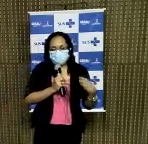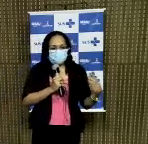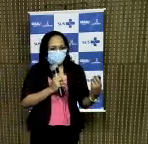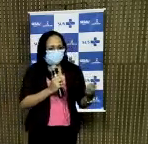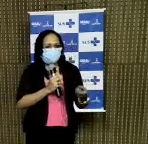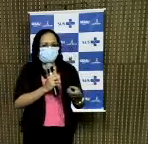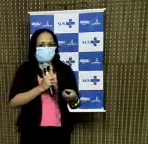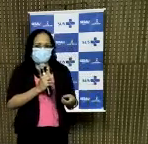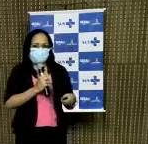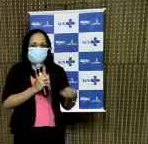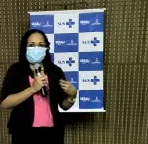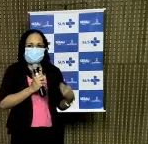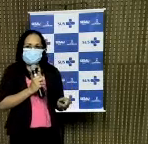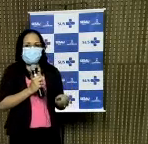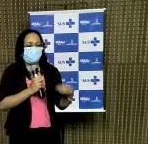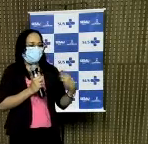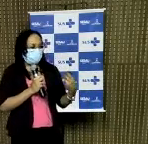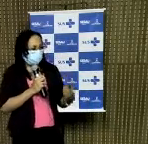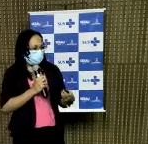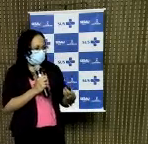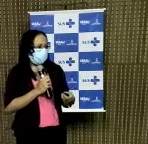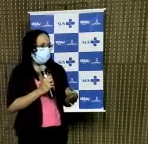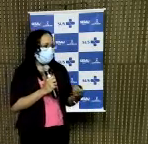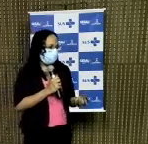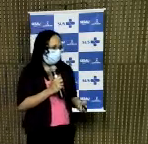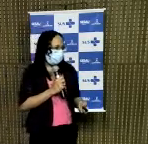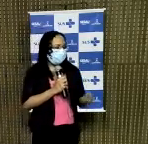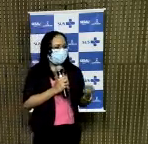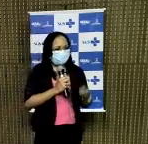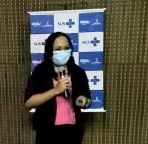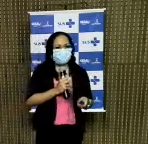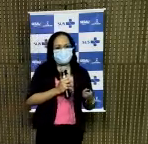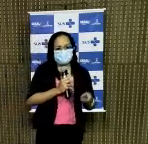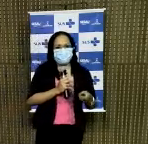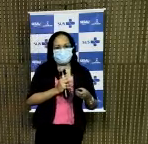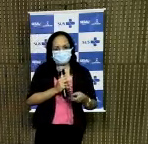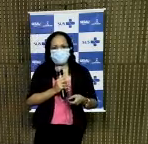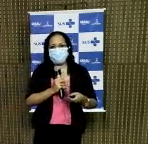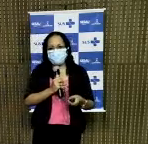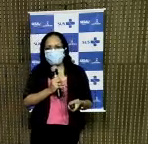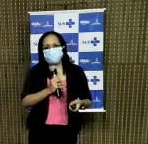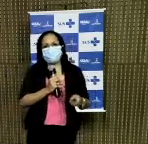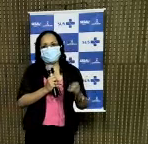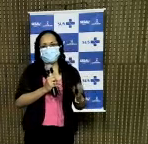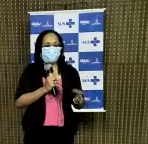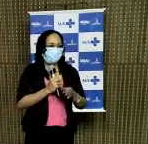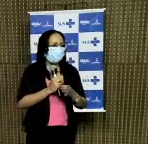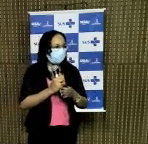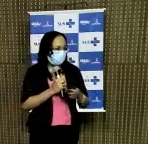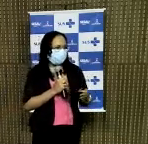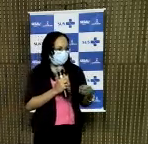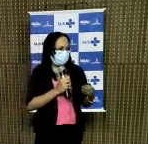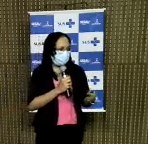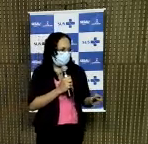mas, de acordo com a nossa rotina, nós sabemos que a maioria dessas nossas pacientes, elas fazem mais do que 6 consultas, porque 6 consultas é